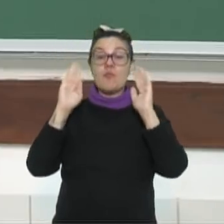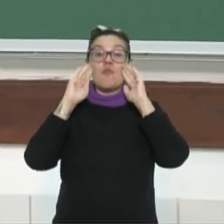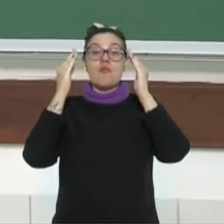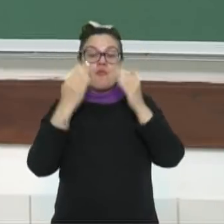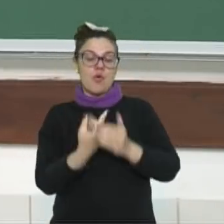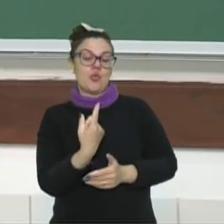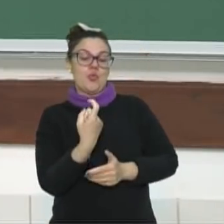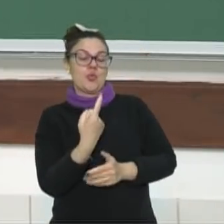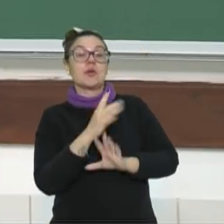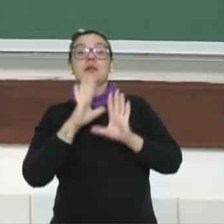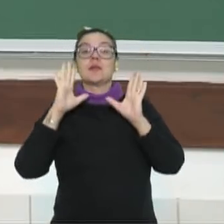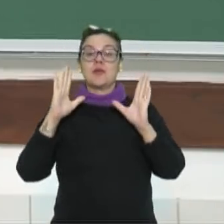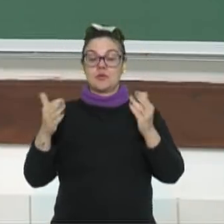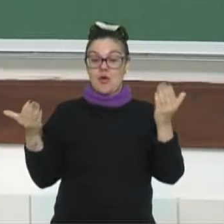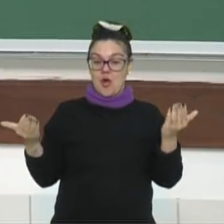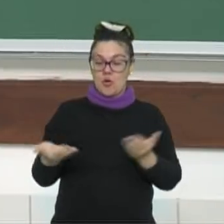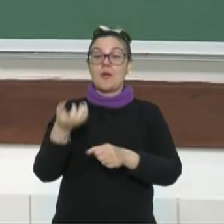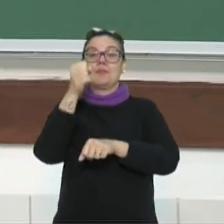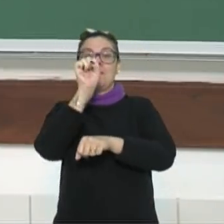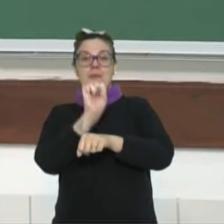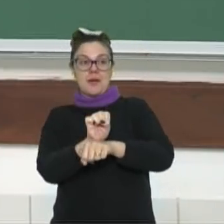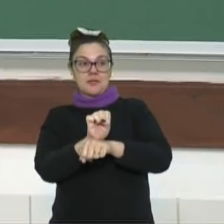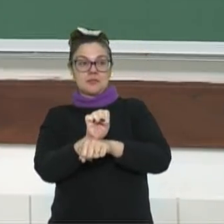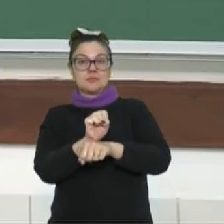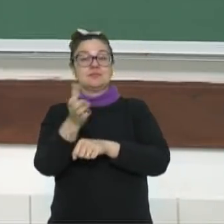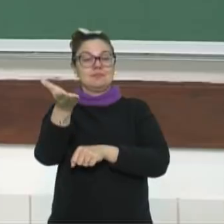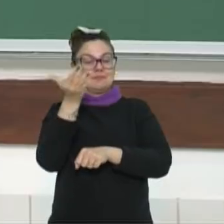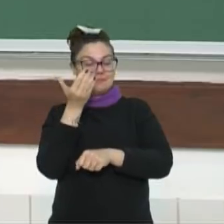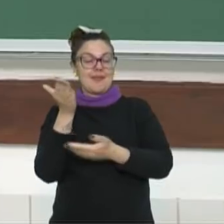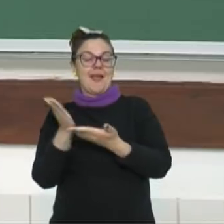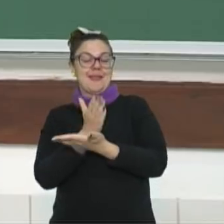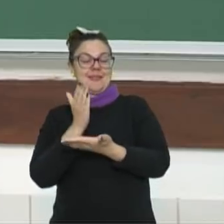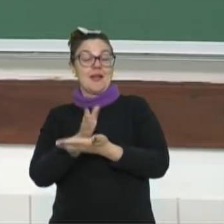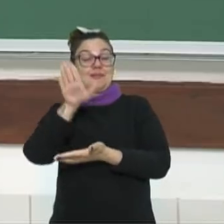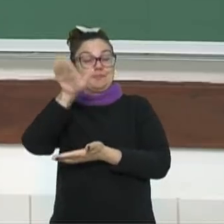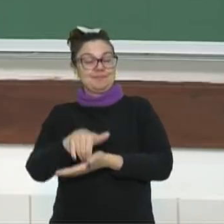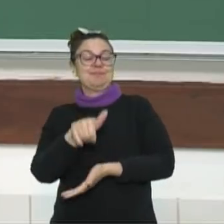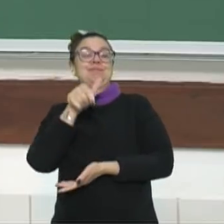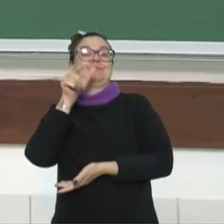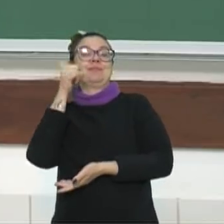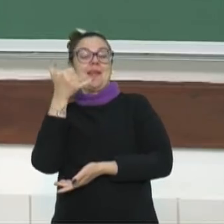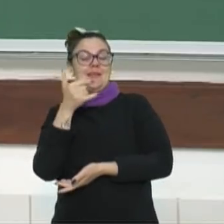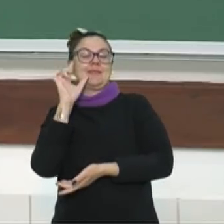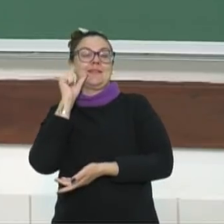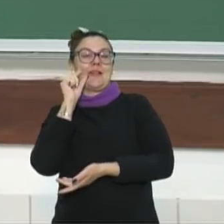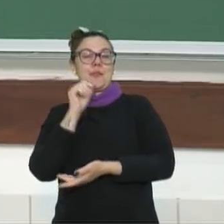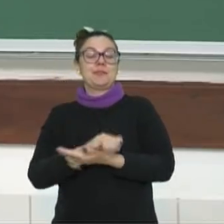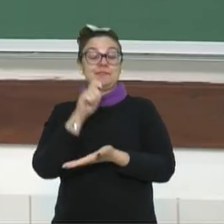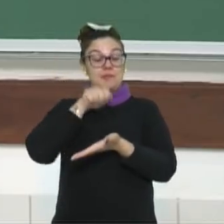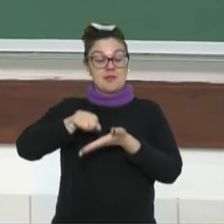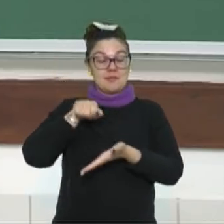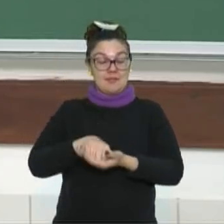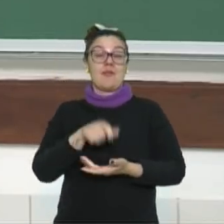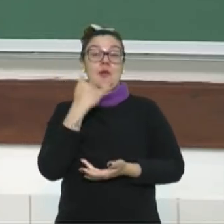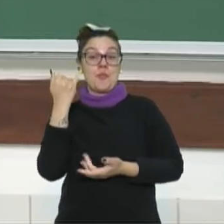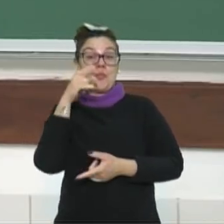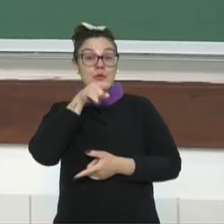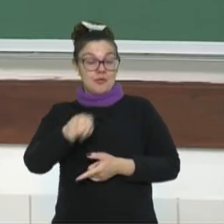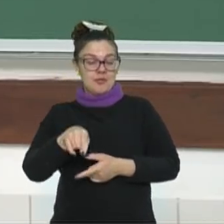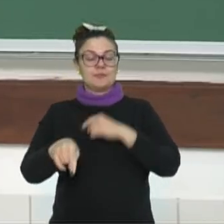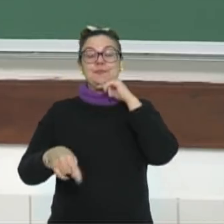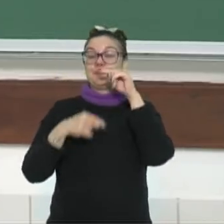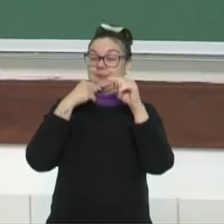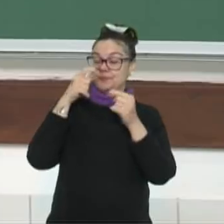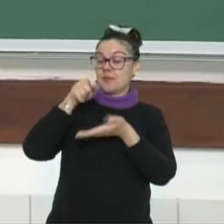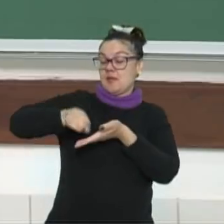Então, desde já, pare aí um pouquinho, pegue seu caderno, pegue sua caneta, seu lápis, anote, faça suas